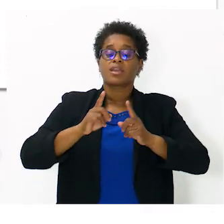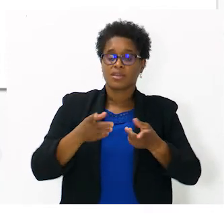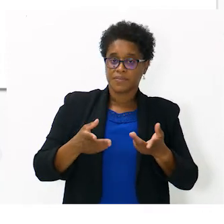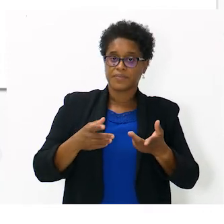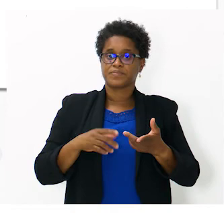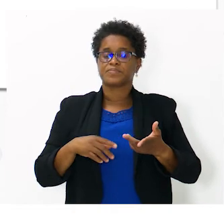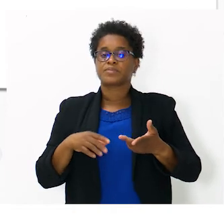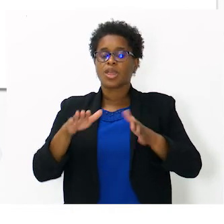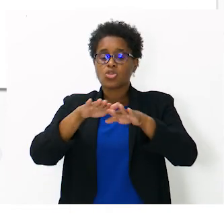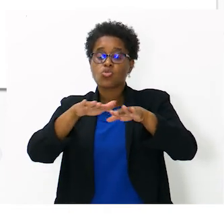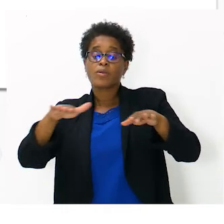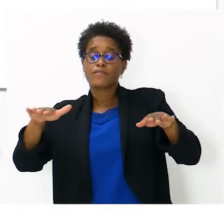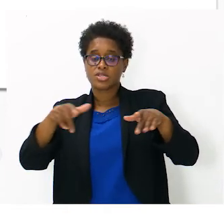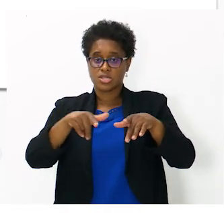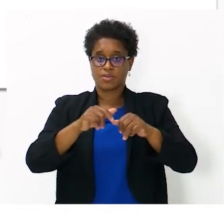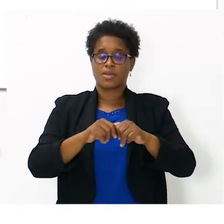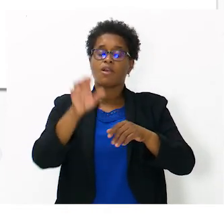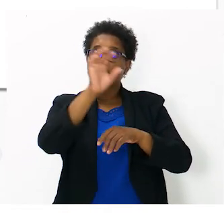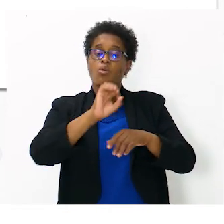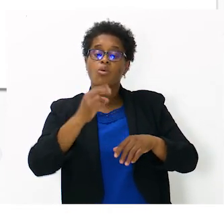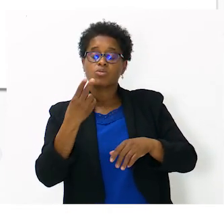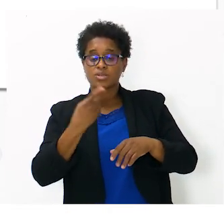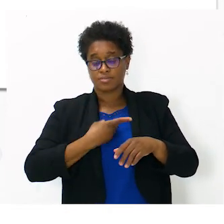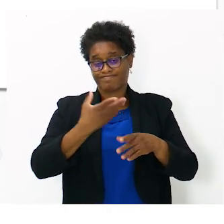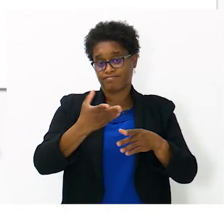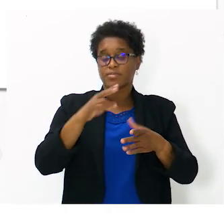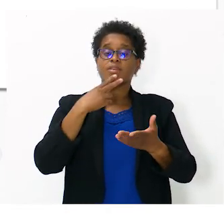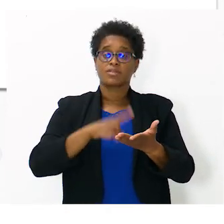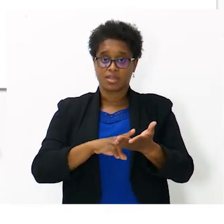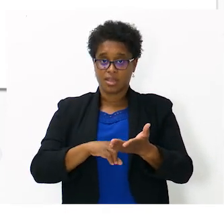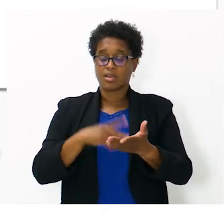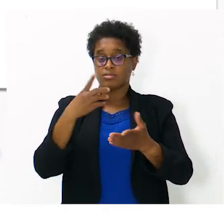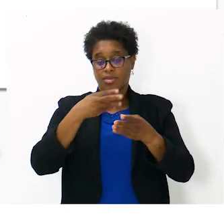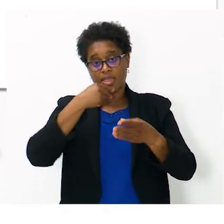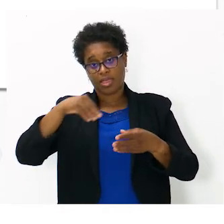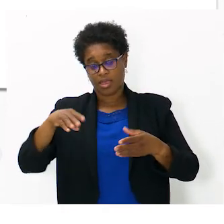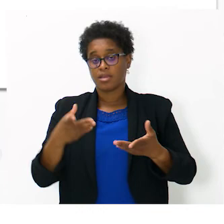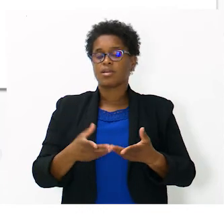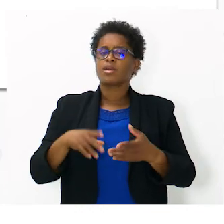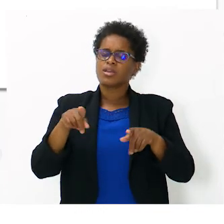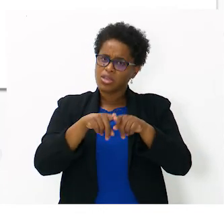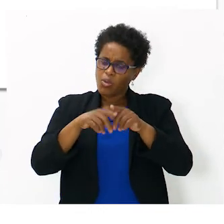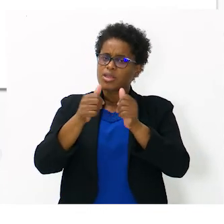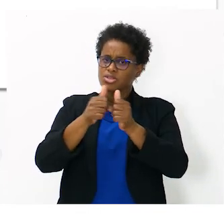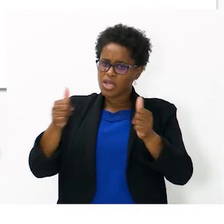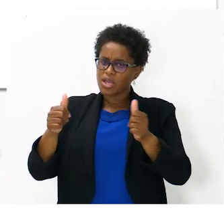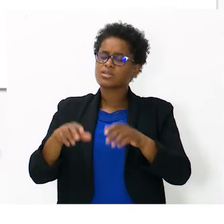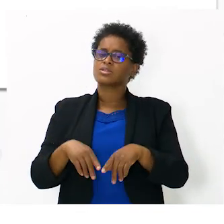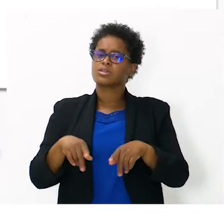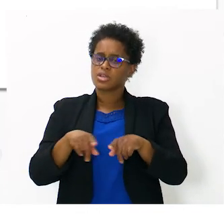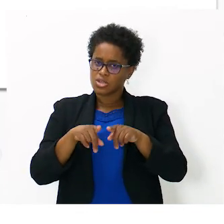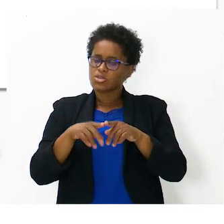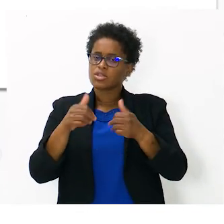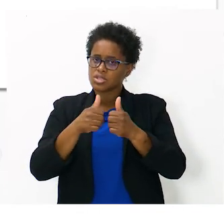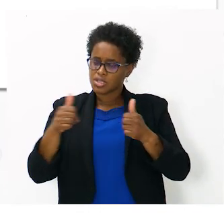que na superfície, ou seja, na realidade, no terreno, as mesmas distâncias ou as